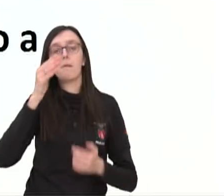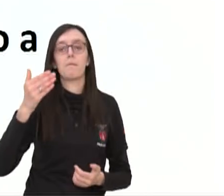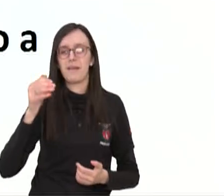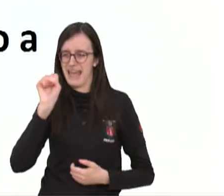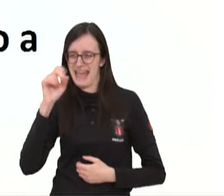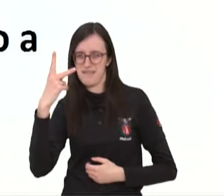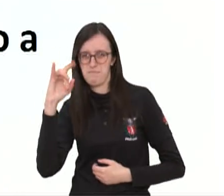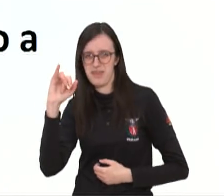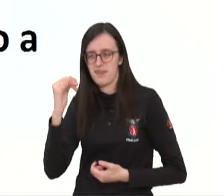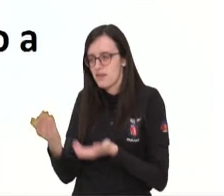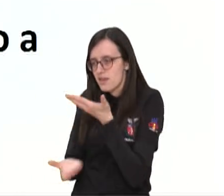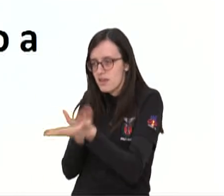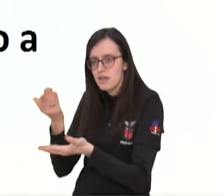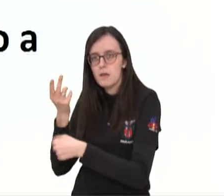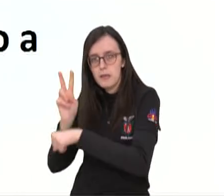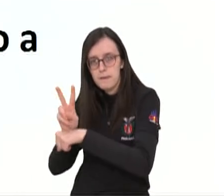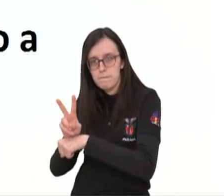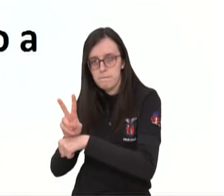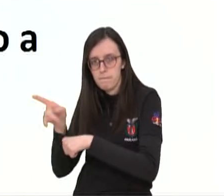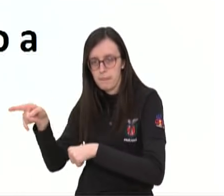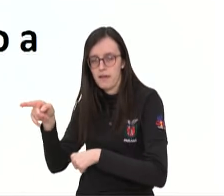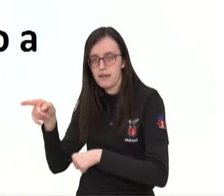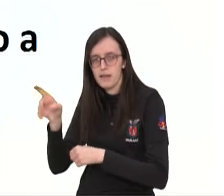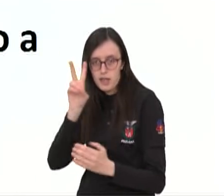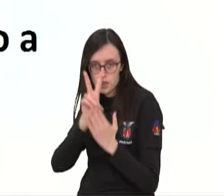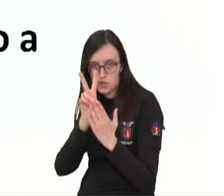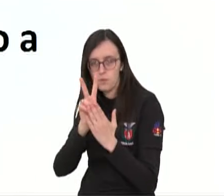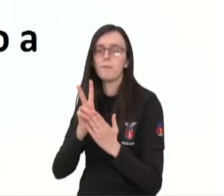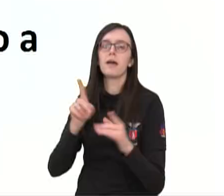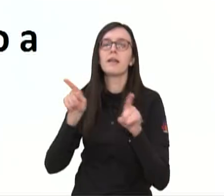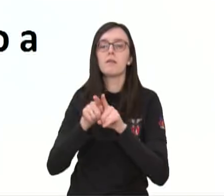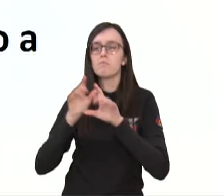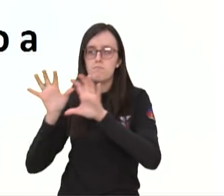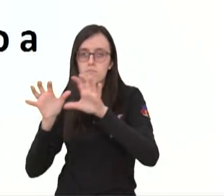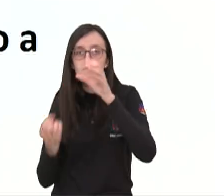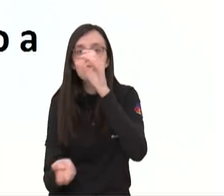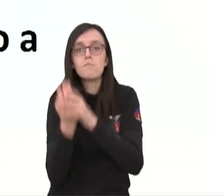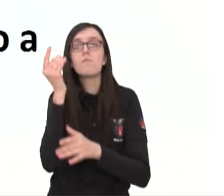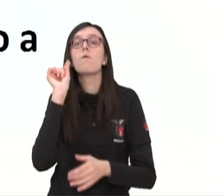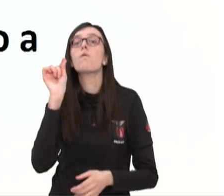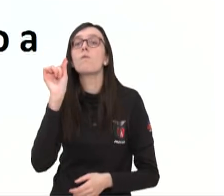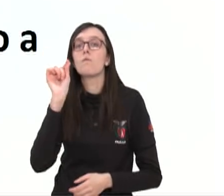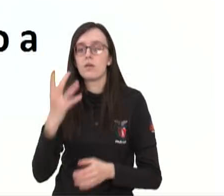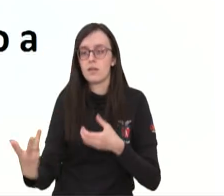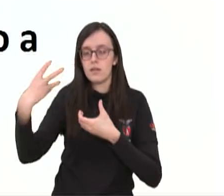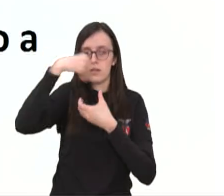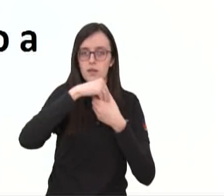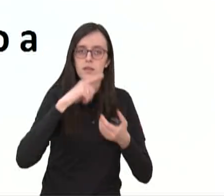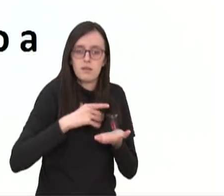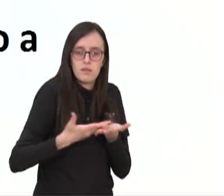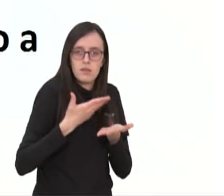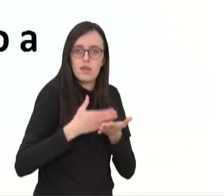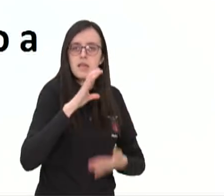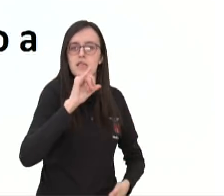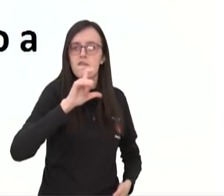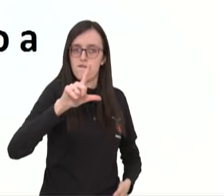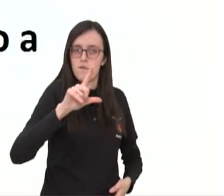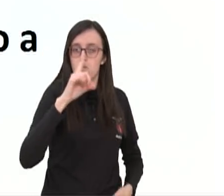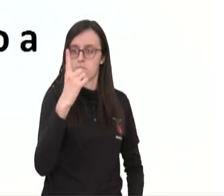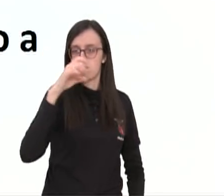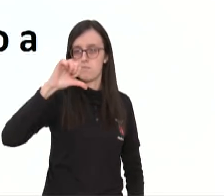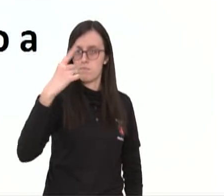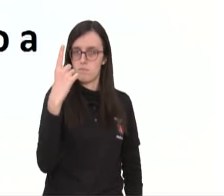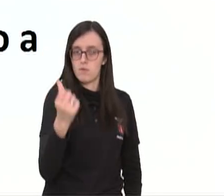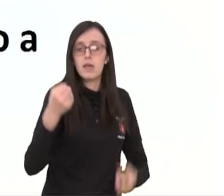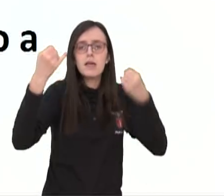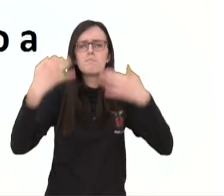de Proteção aos Índios ainda influenciou a criação no Código Civil de 1916 da